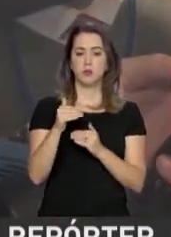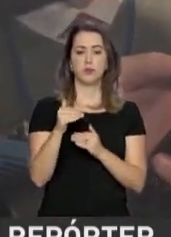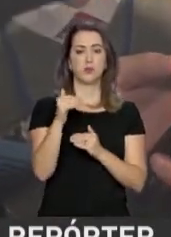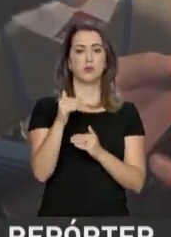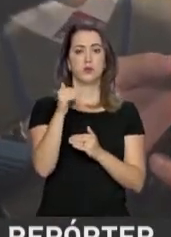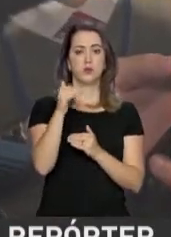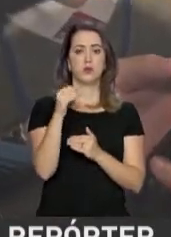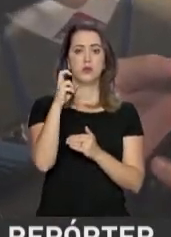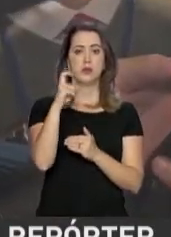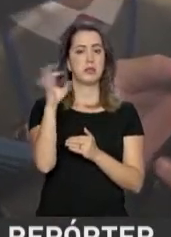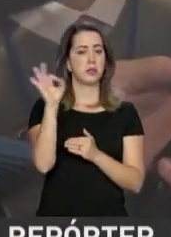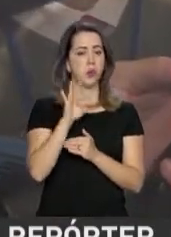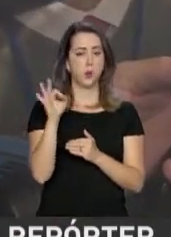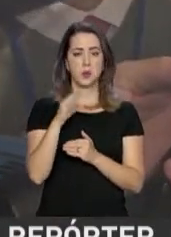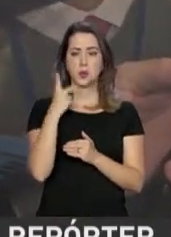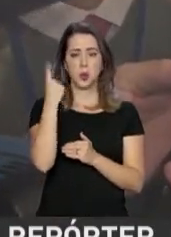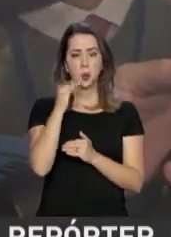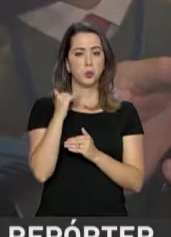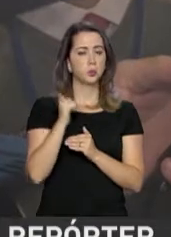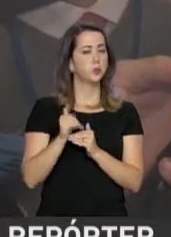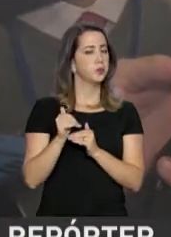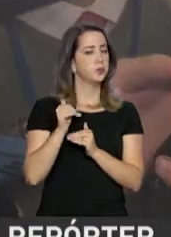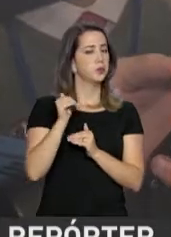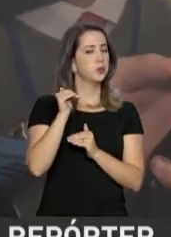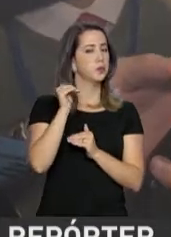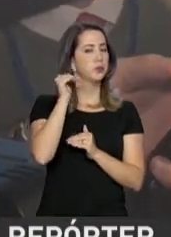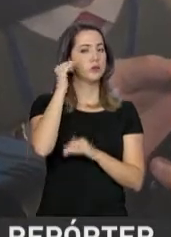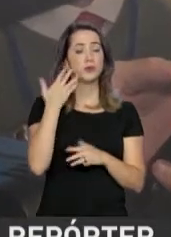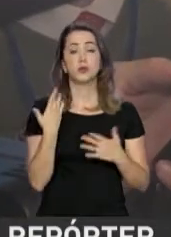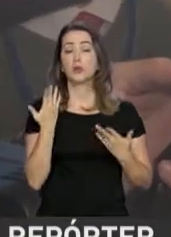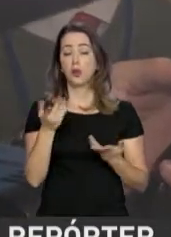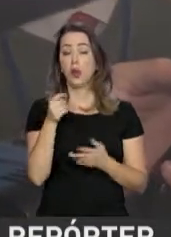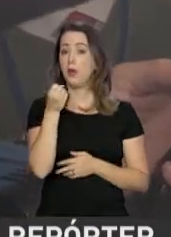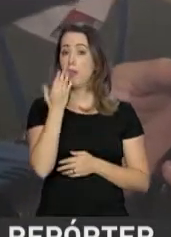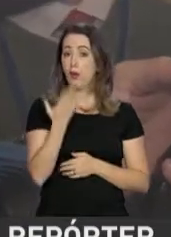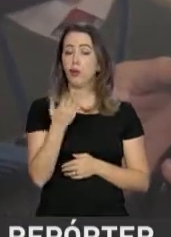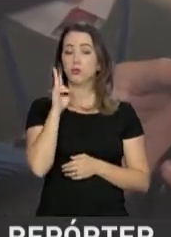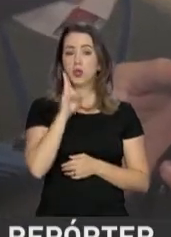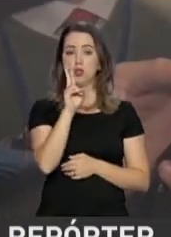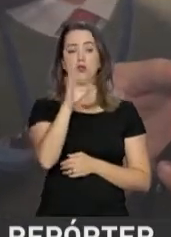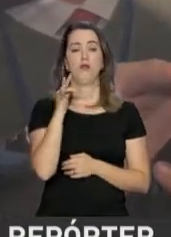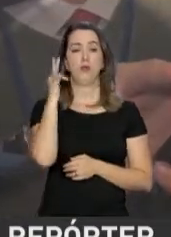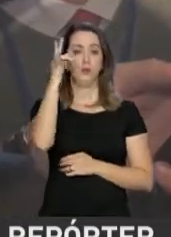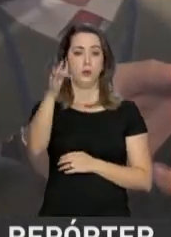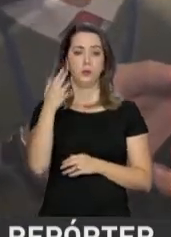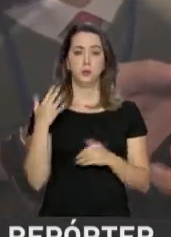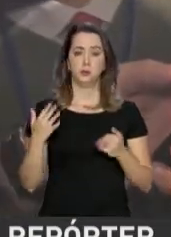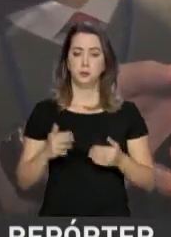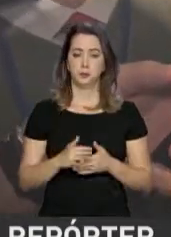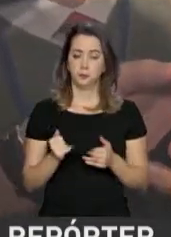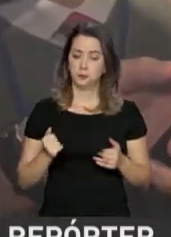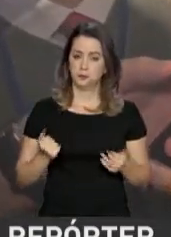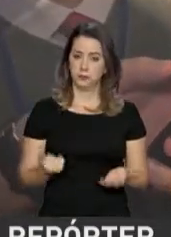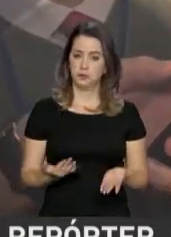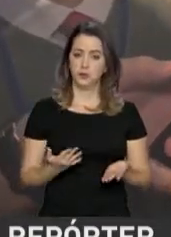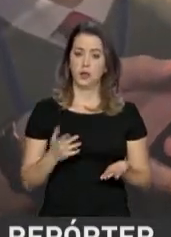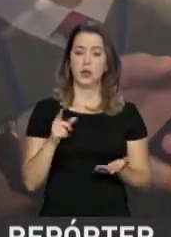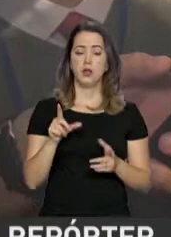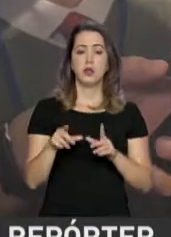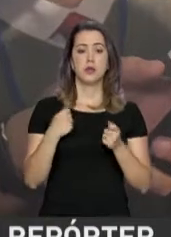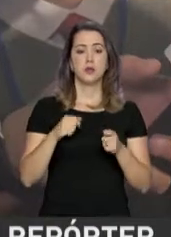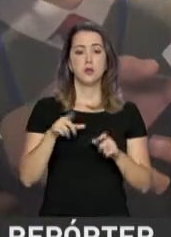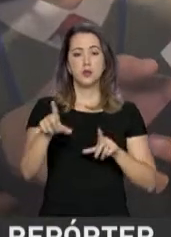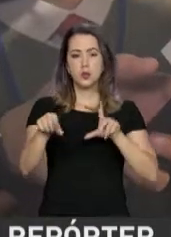pressões inflacionárias netão assim é um cenário muito positivo que a gente está vivendo hoje com algumas decisões